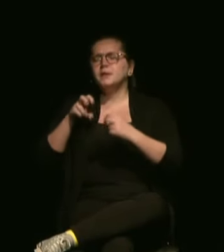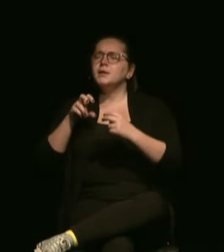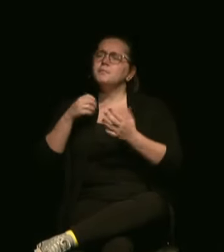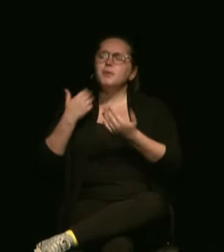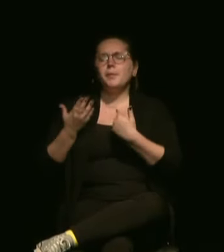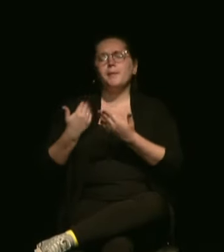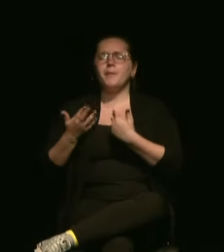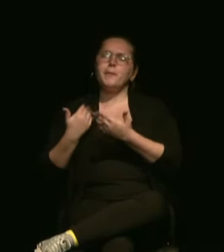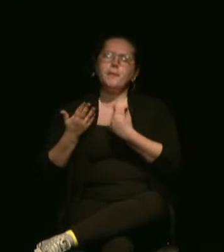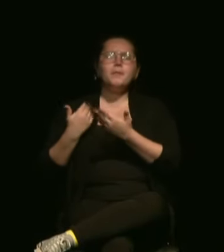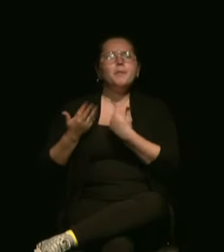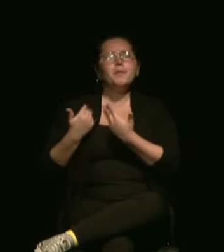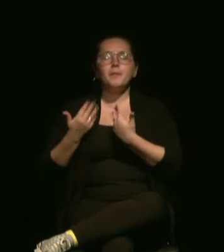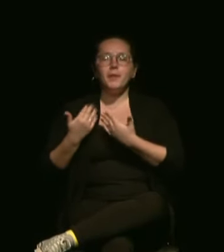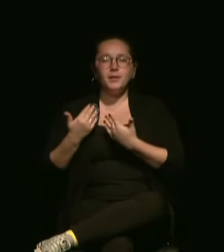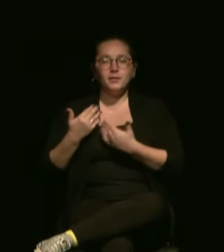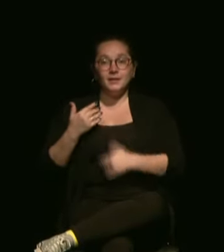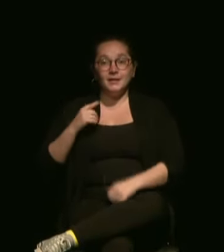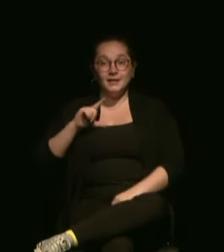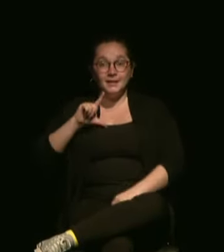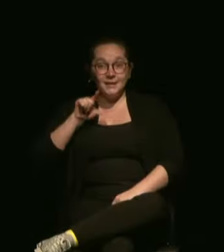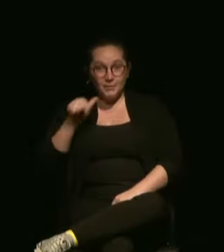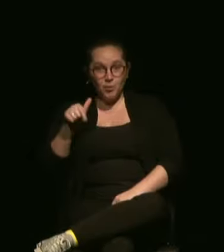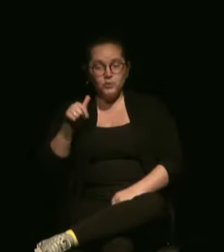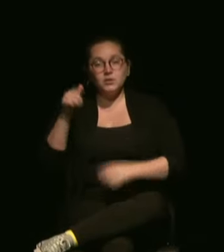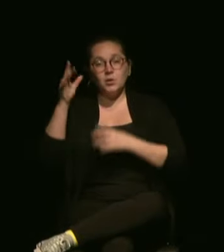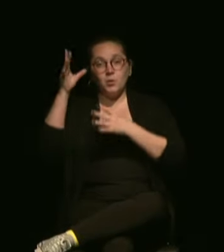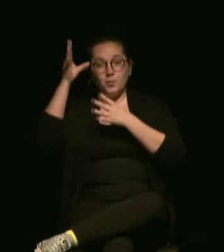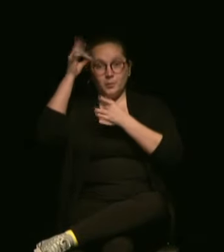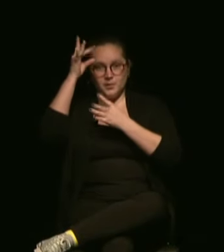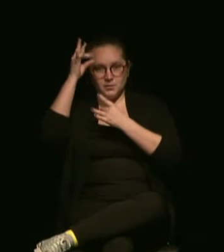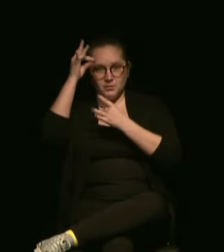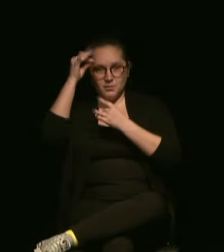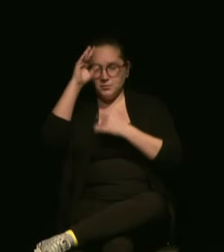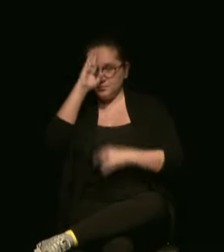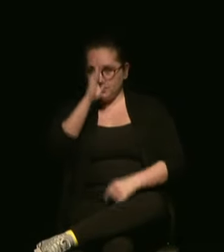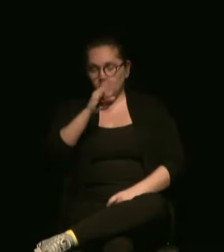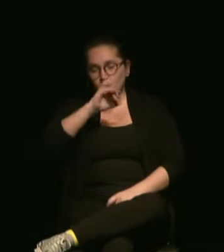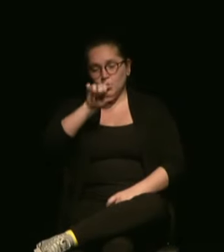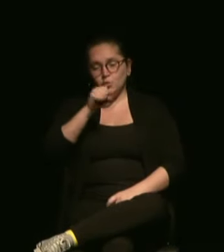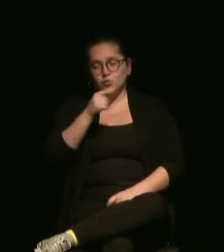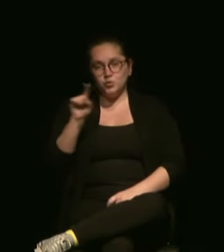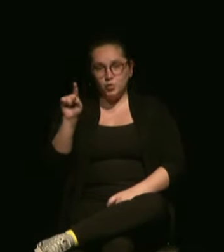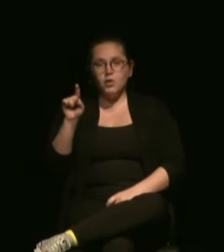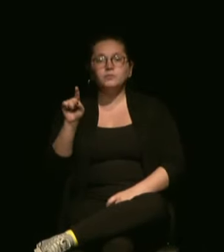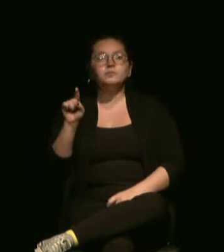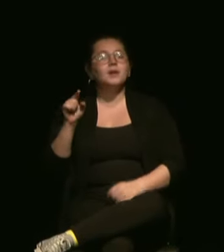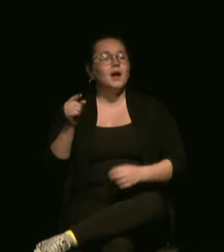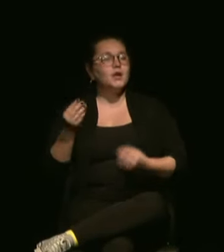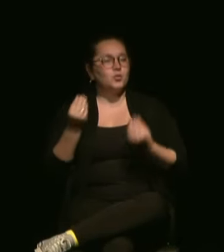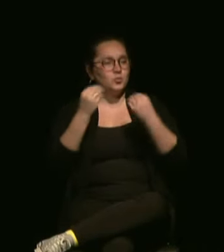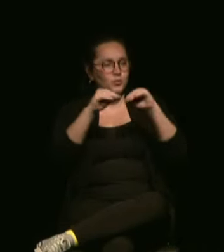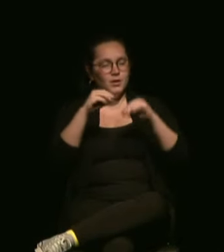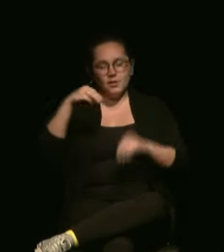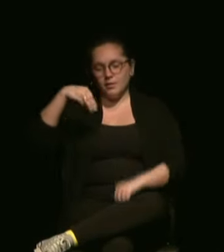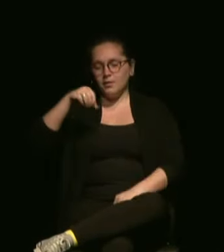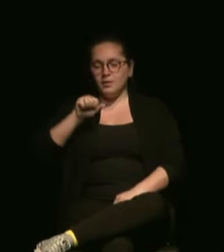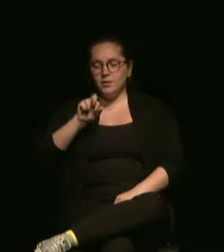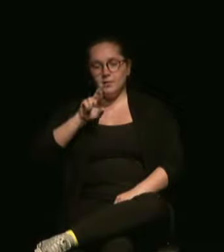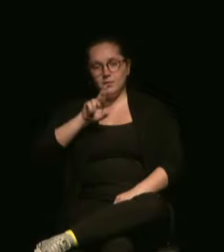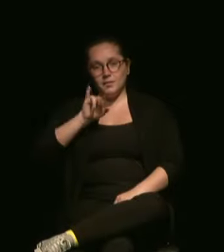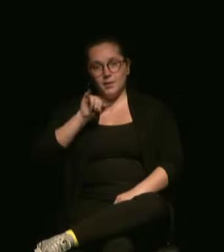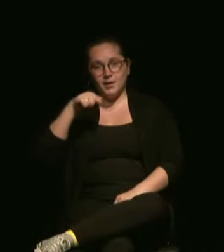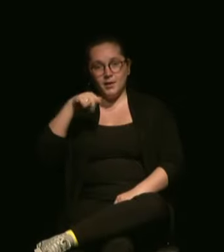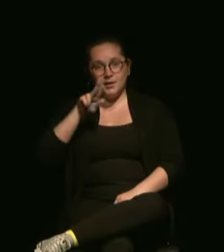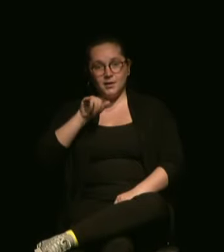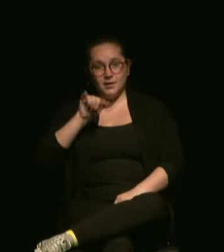tá. Quando a gente volta para dividir os personagens, que foi sugestão do João, daí quando eu botei a Mariquinha, eu sentei do lado da